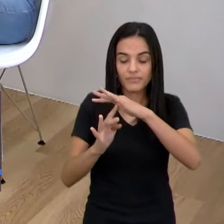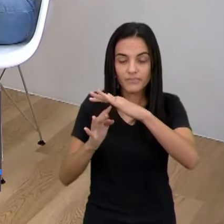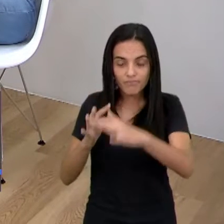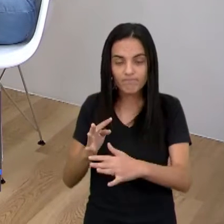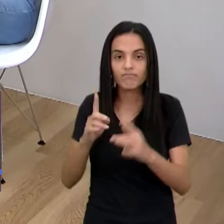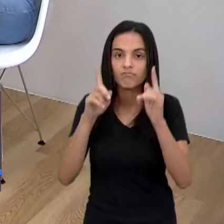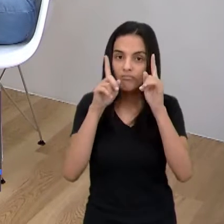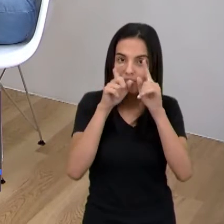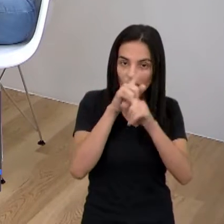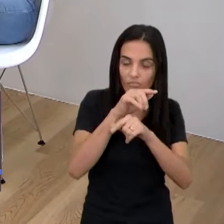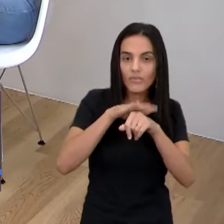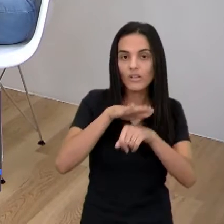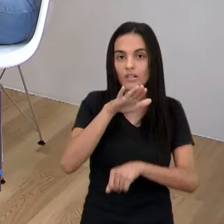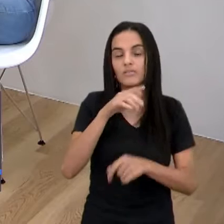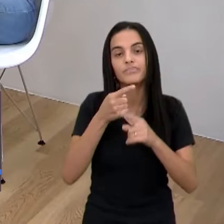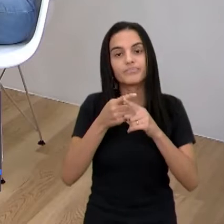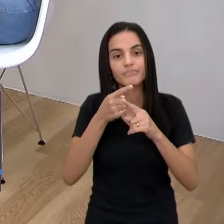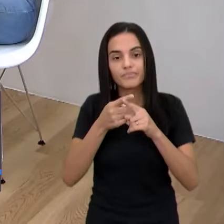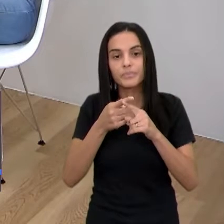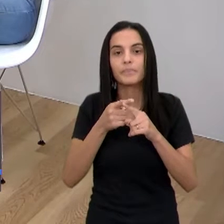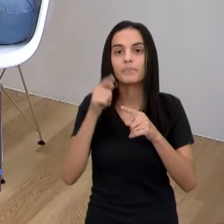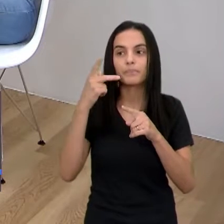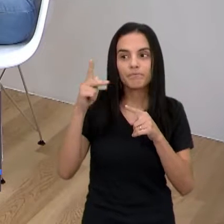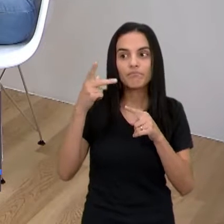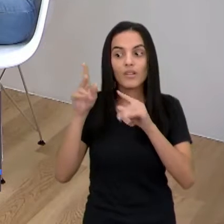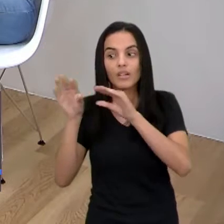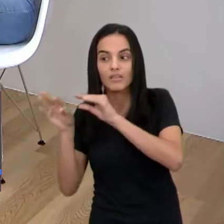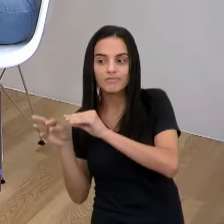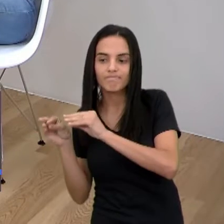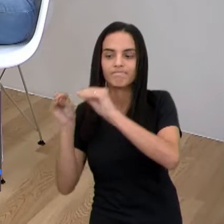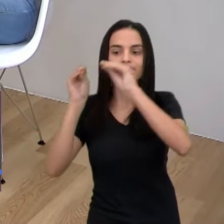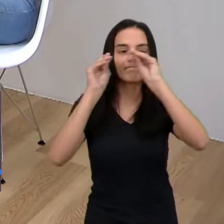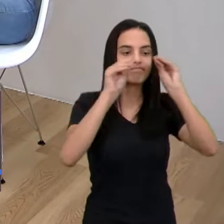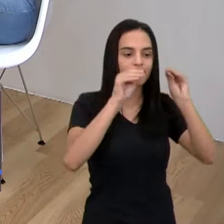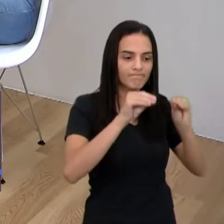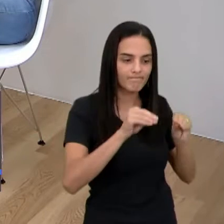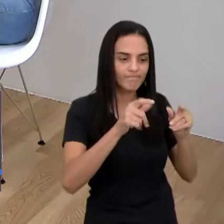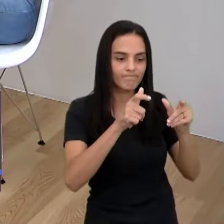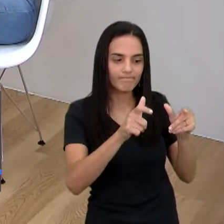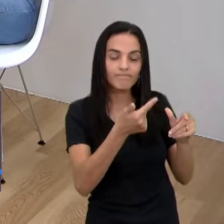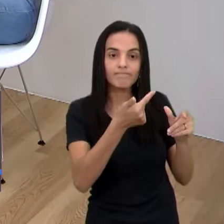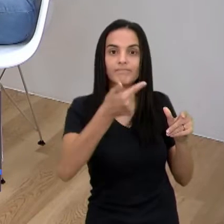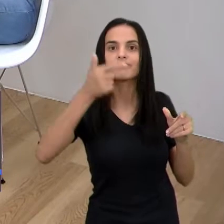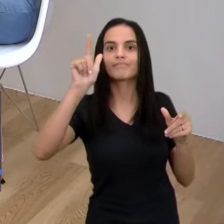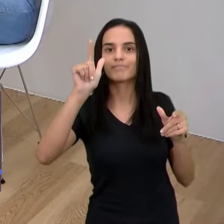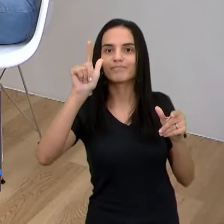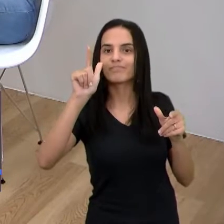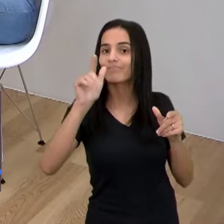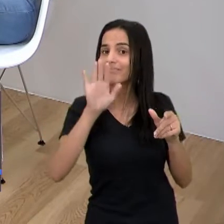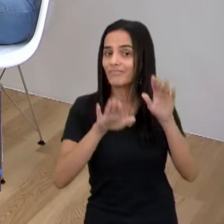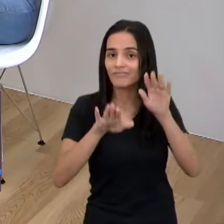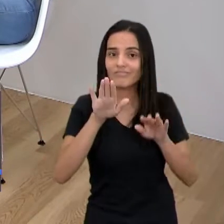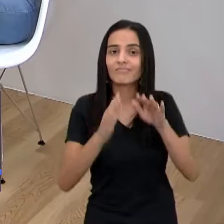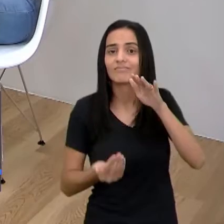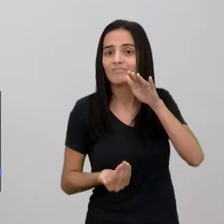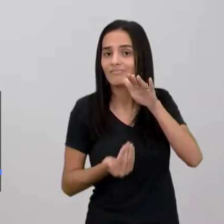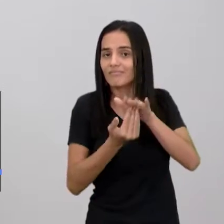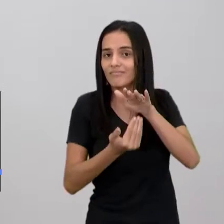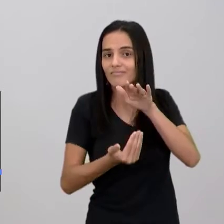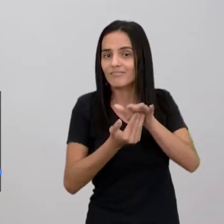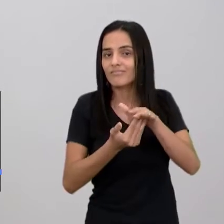mais complicado, porque o acesso dele fica muito mais limitado. Muitas vezes ele é alvo